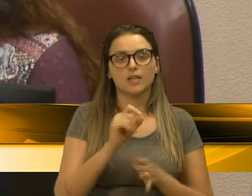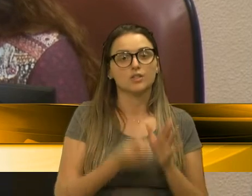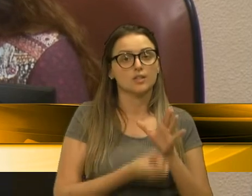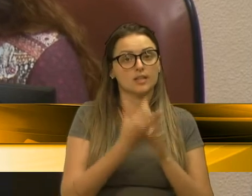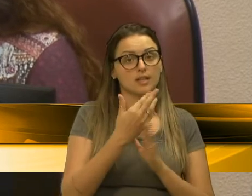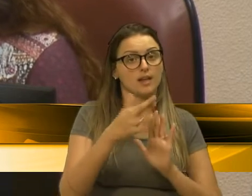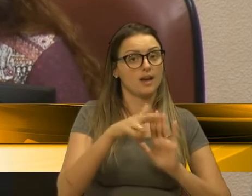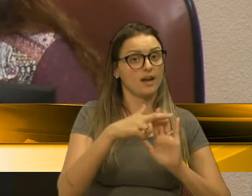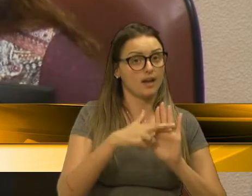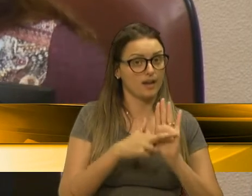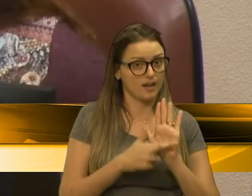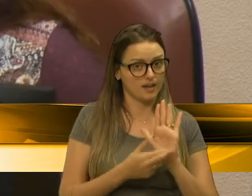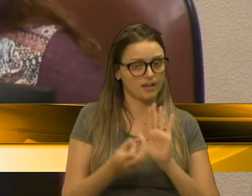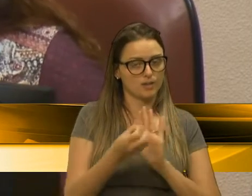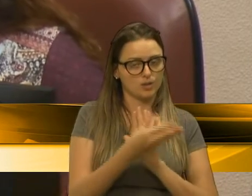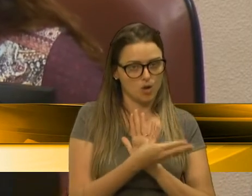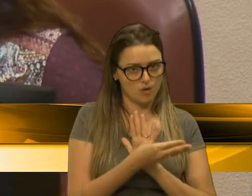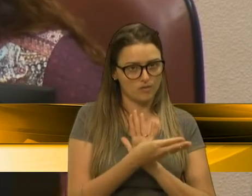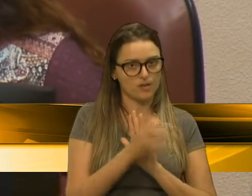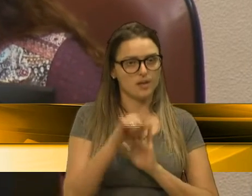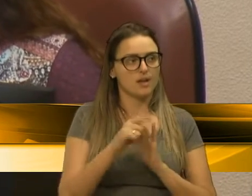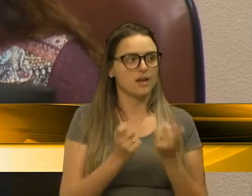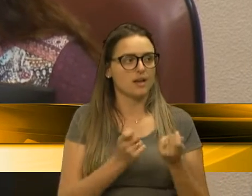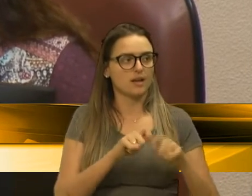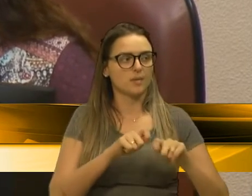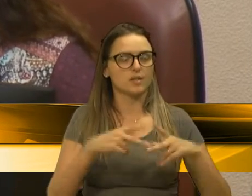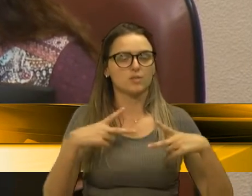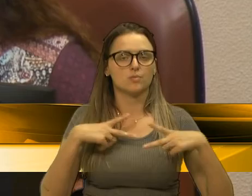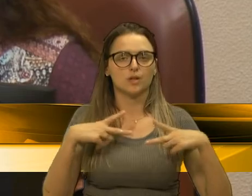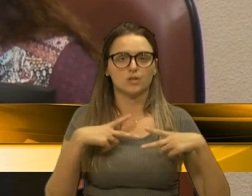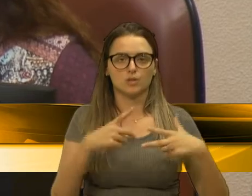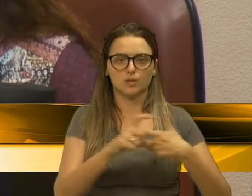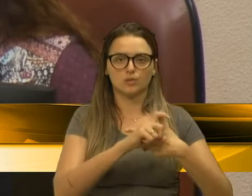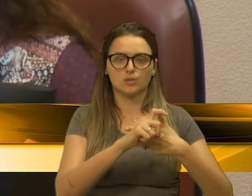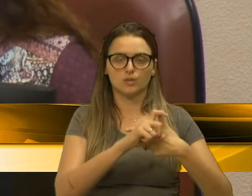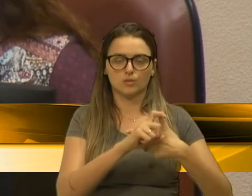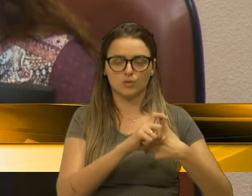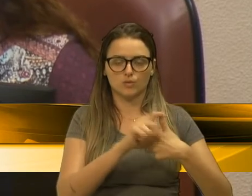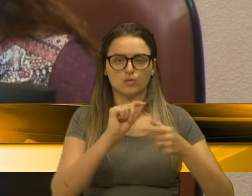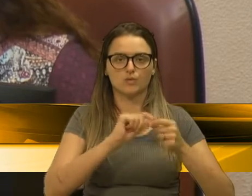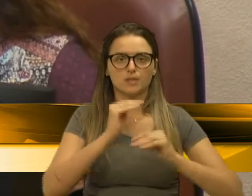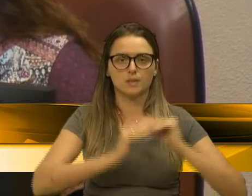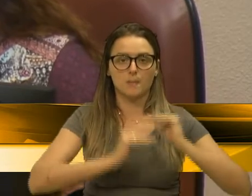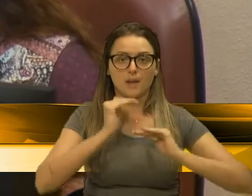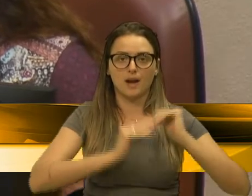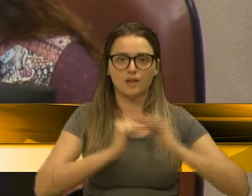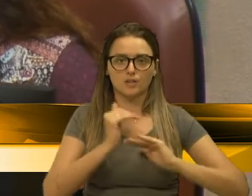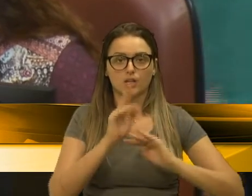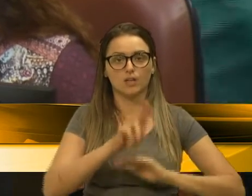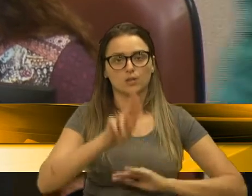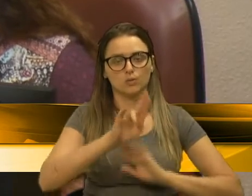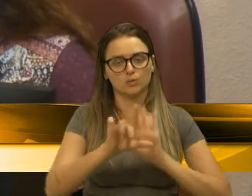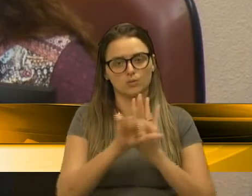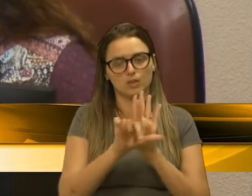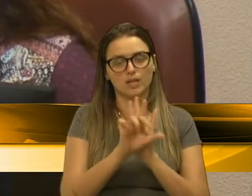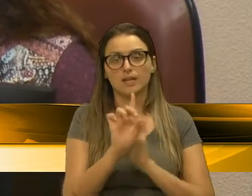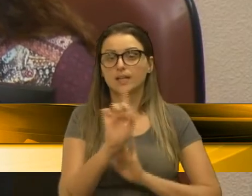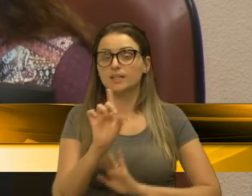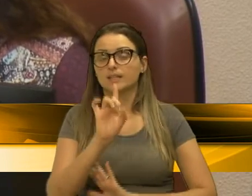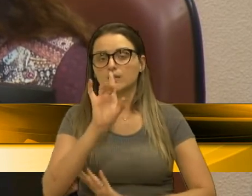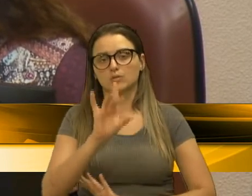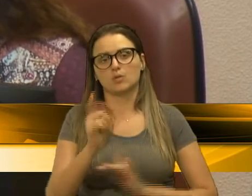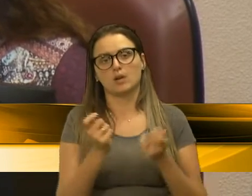regulamentar, o faz com relação à competência privativa do Executivo de regulamentar a aplicação de leis, e não quando no exercício